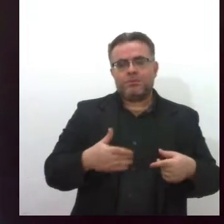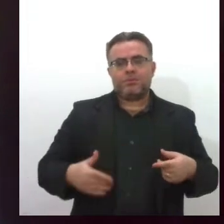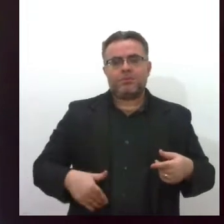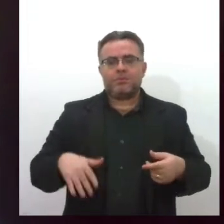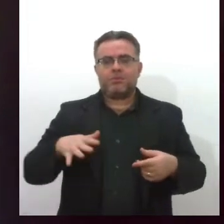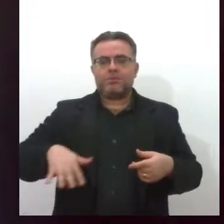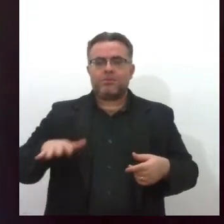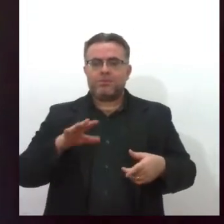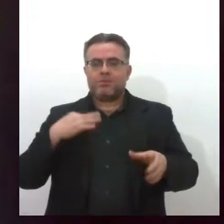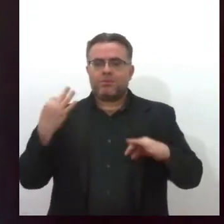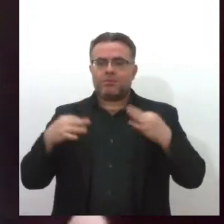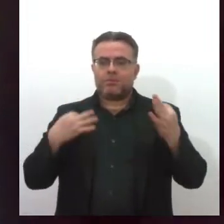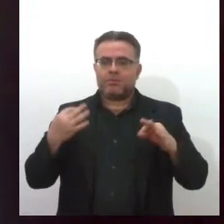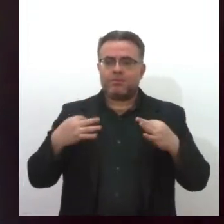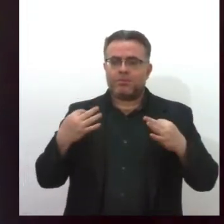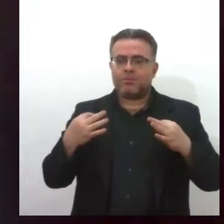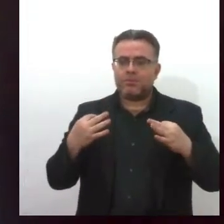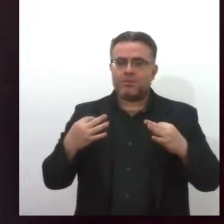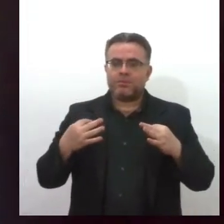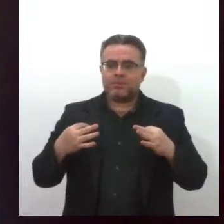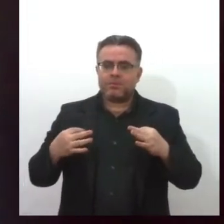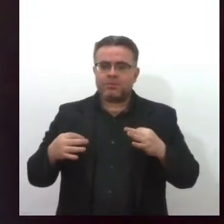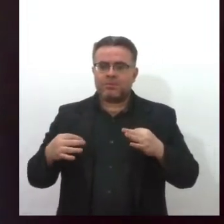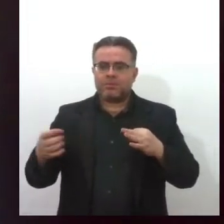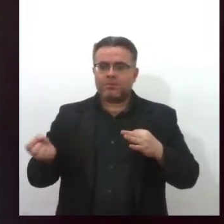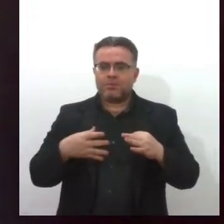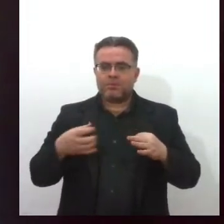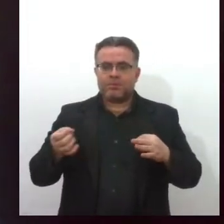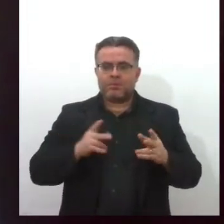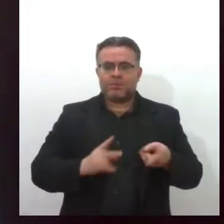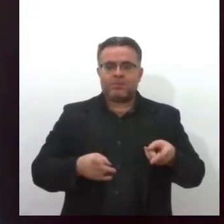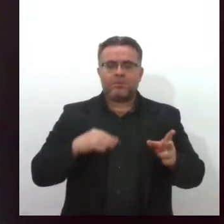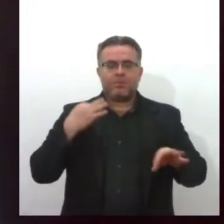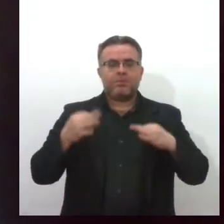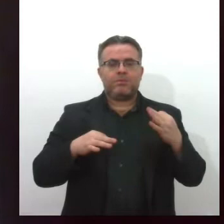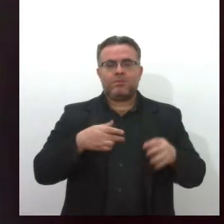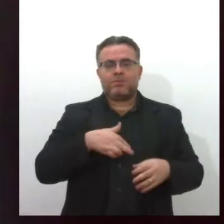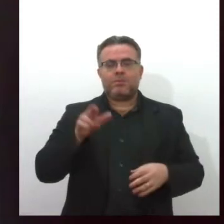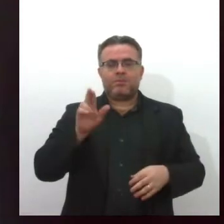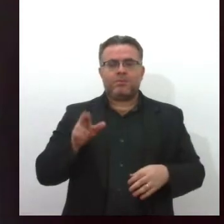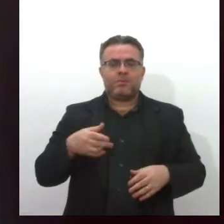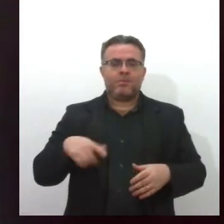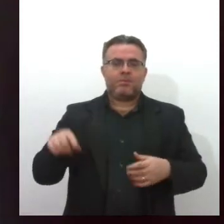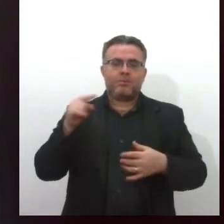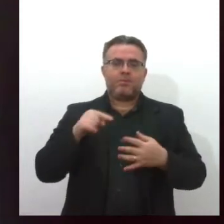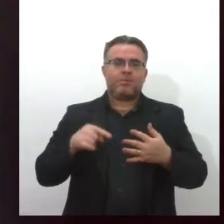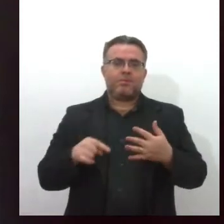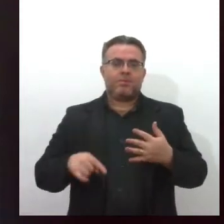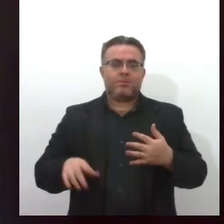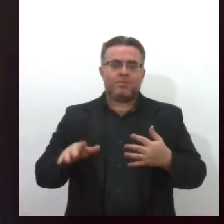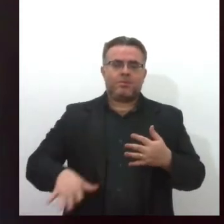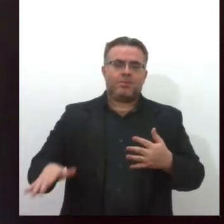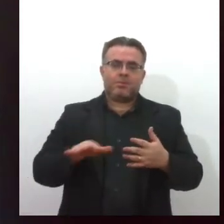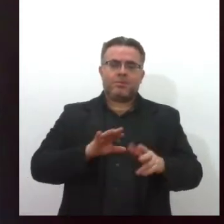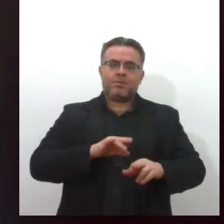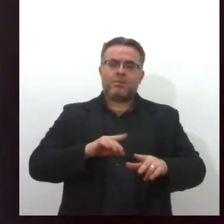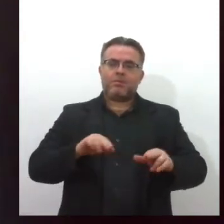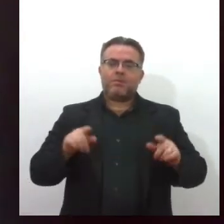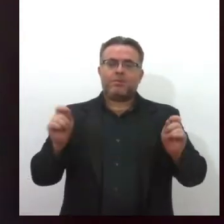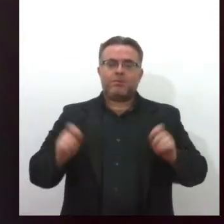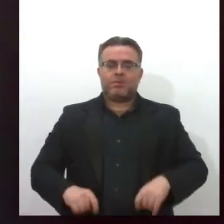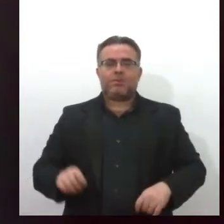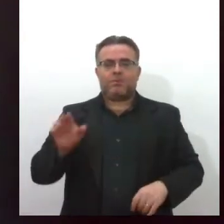por exemplo, inclusive uma nova vertente de turismo religioso, e todas essas áreas devem ser utilizadas